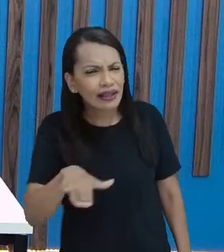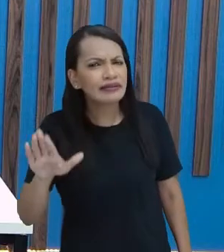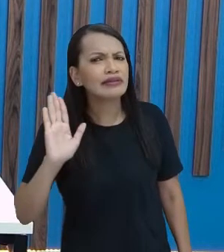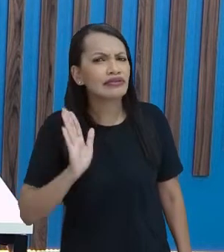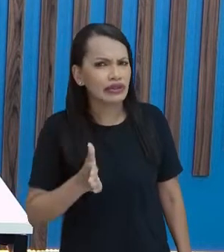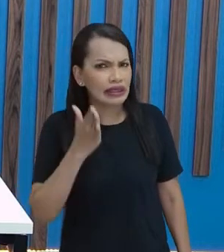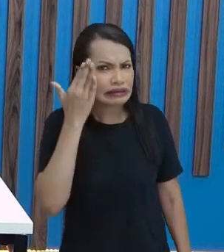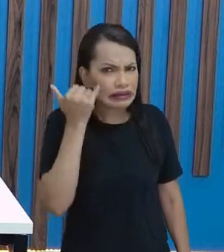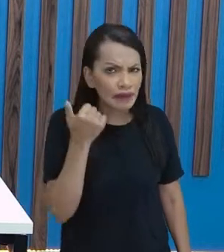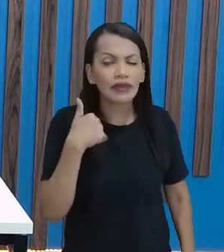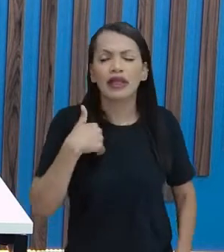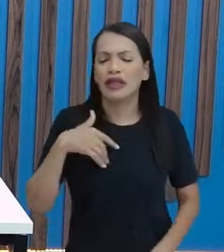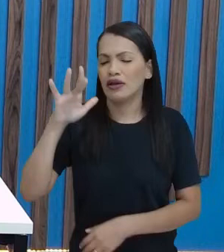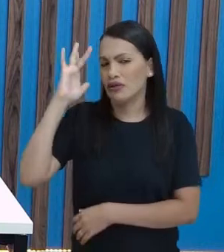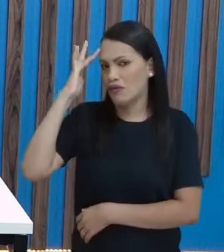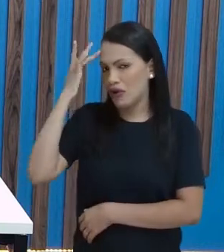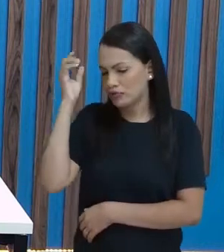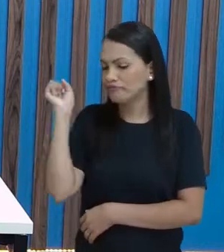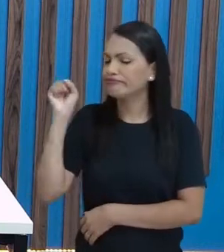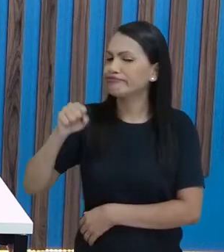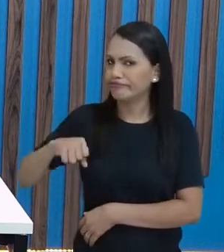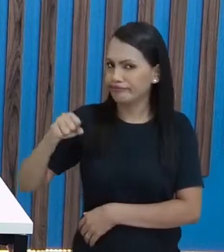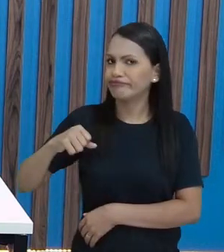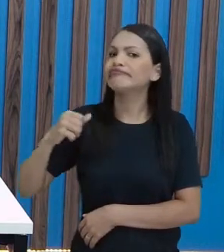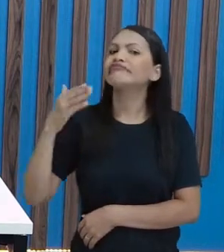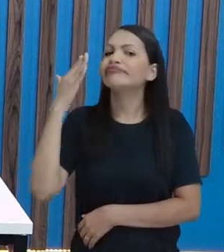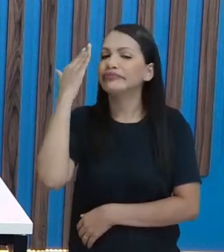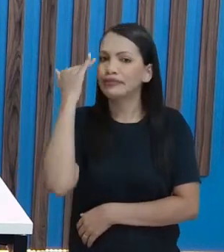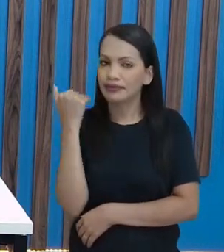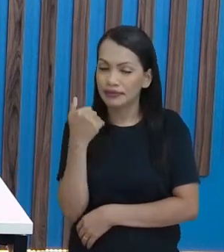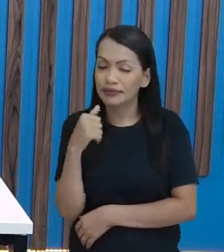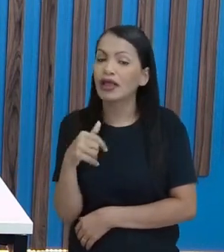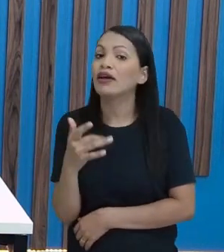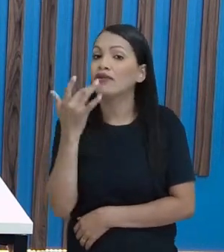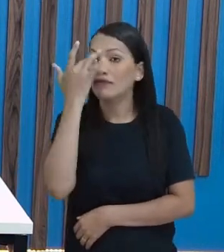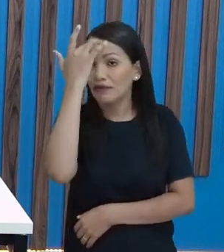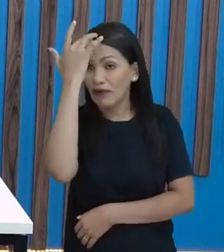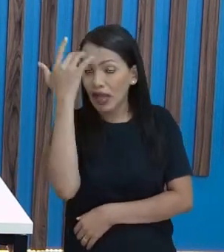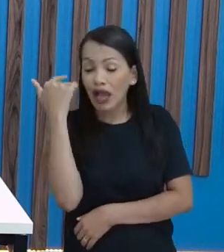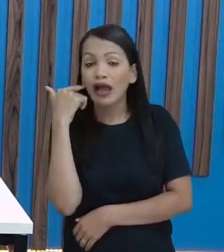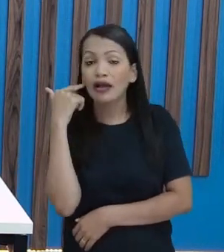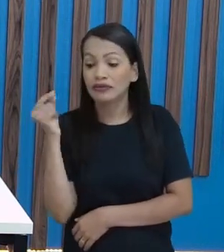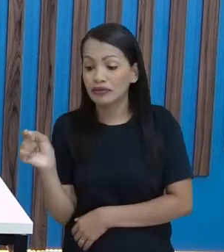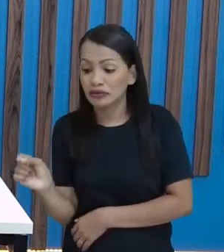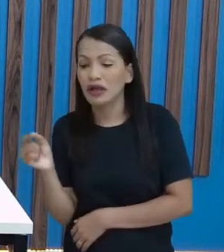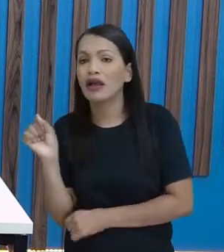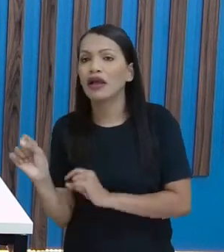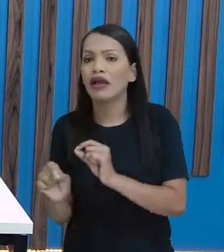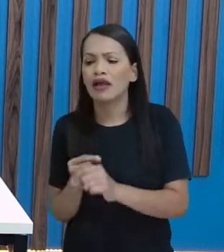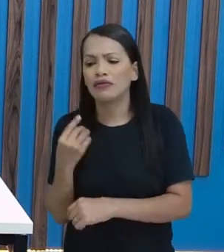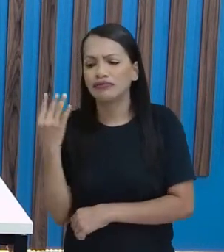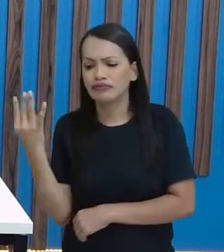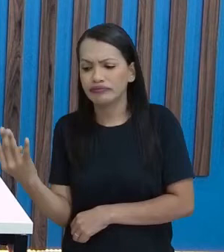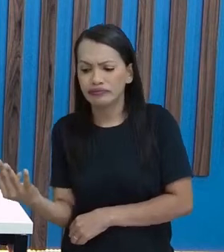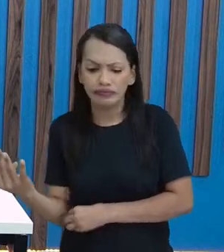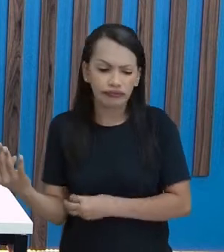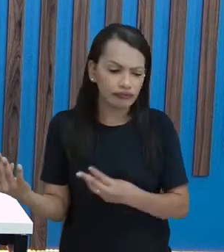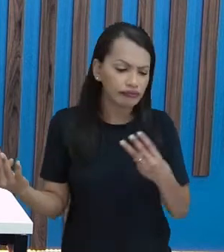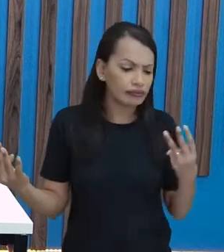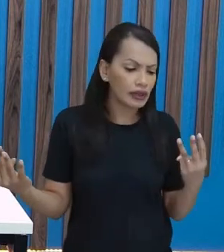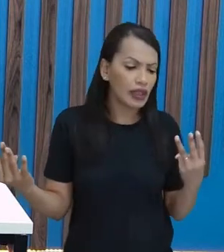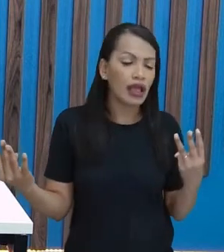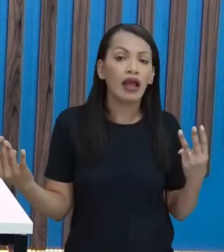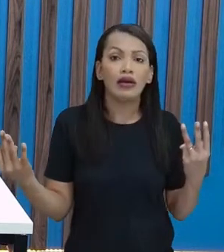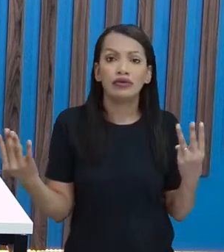Eu sabem. também, né? Ficou fácil, né? A gente deixou aqui as moedas separadas dos dois e aí fica fácil descobrir. Já que vai juntar